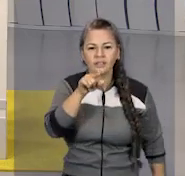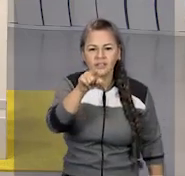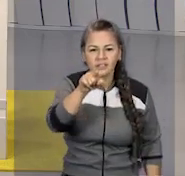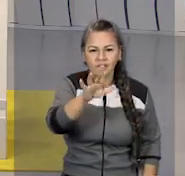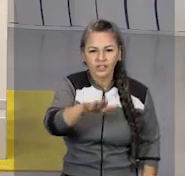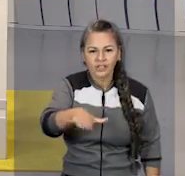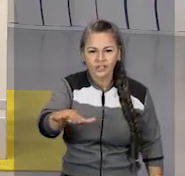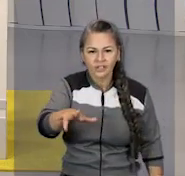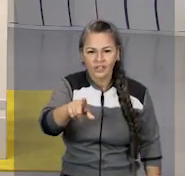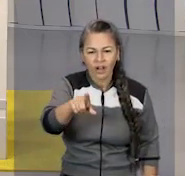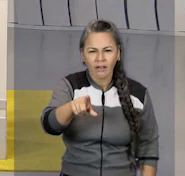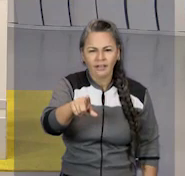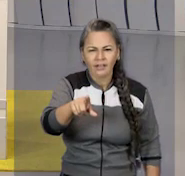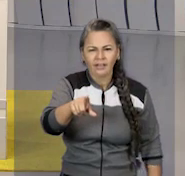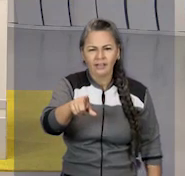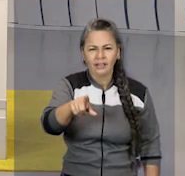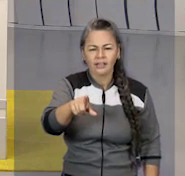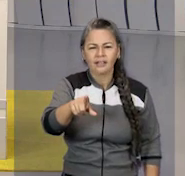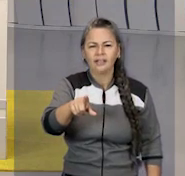existiam